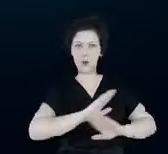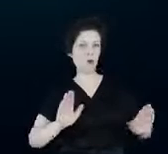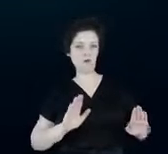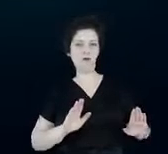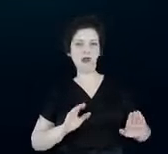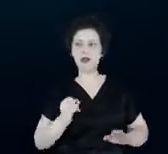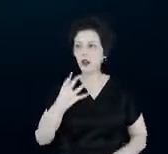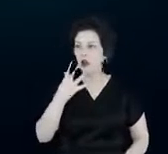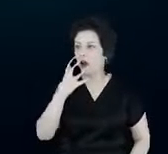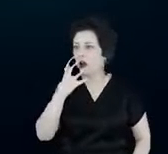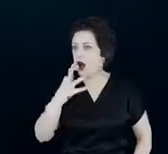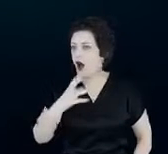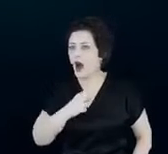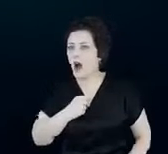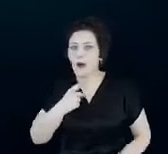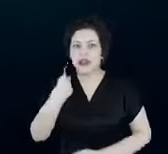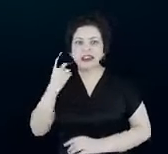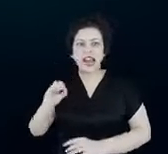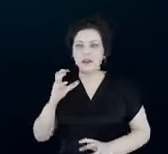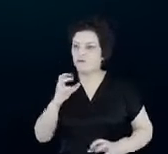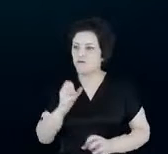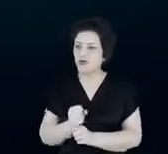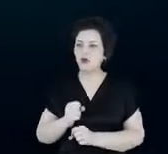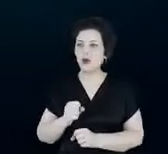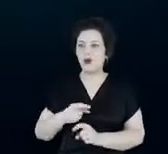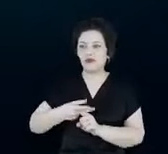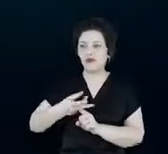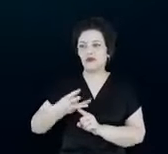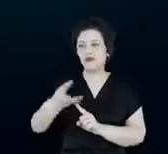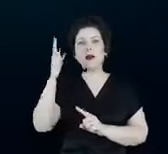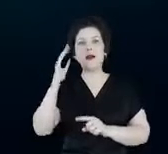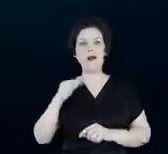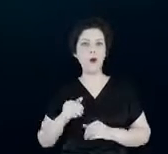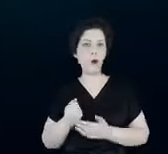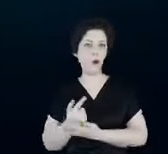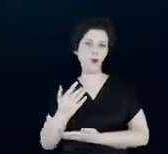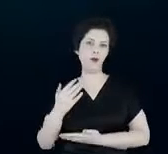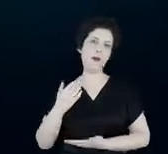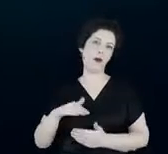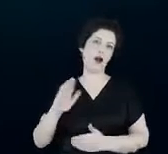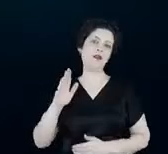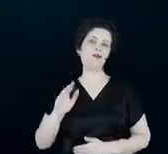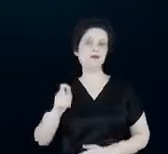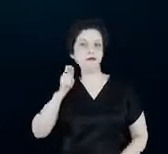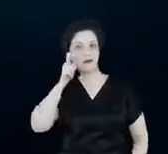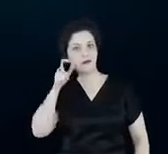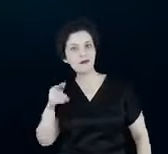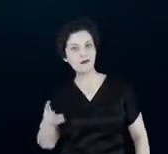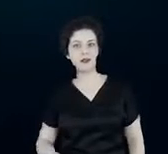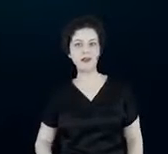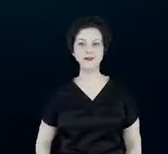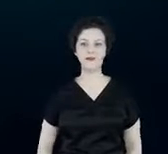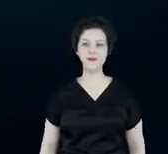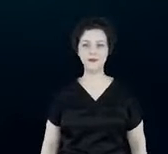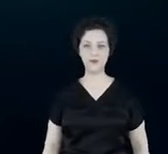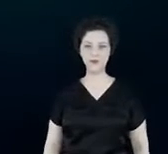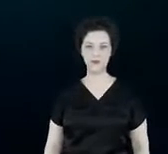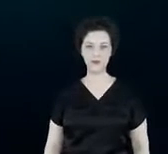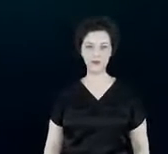fica Encantada disso no serviço ajudar a nota dez ele consome duas quatro vezes mais então isso é muito interessante de ver